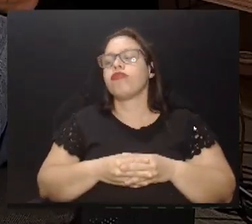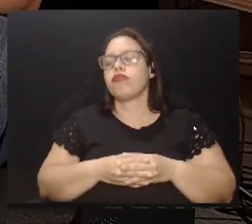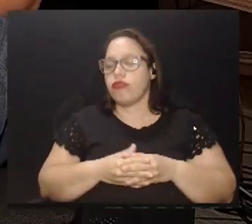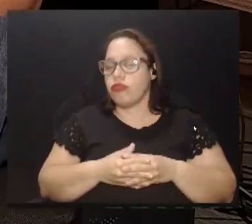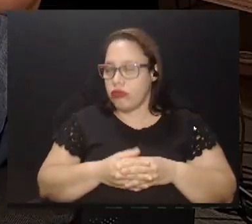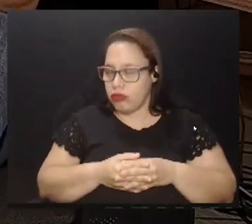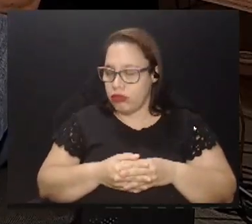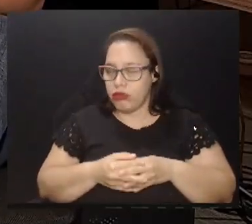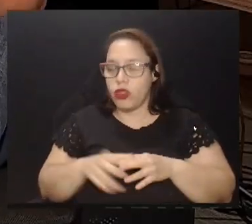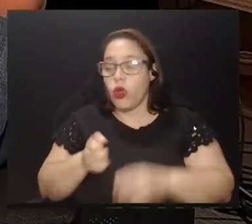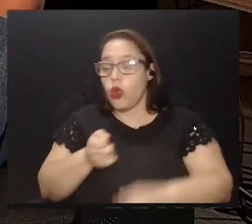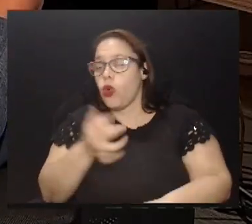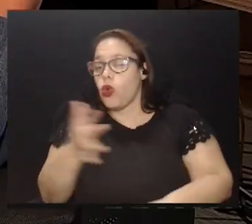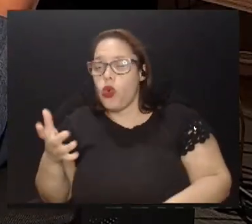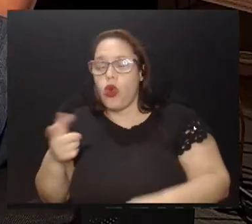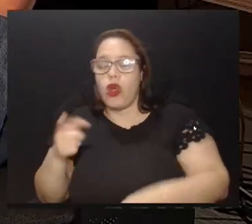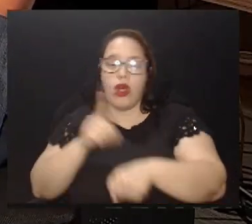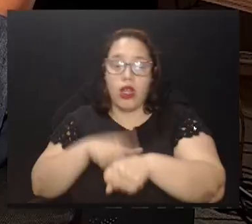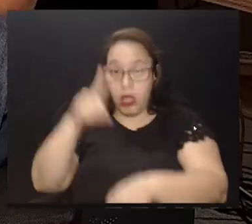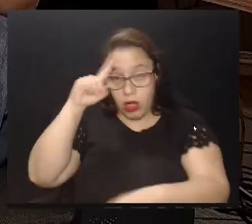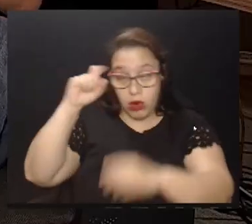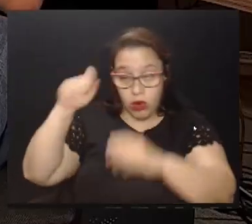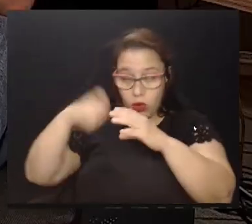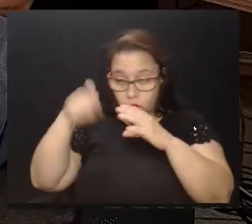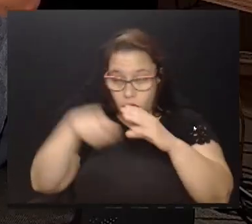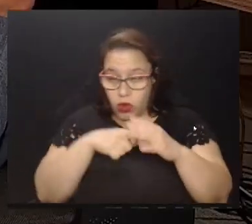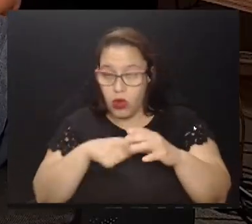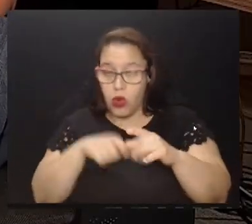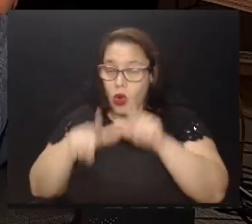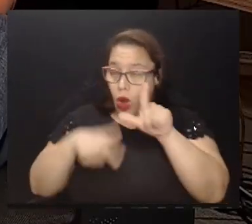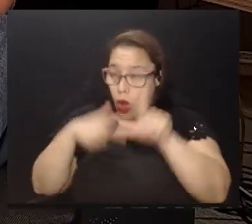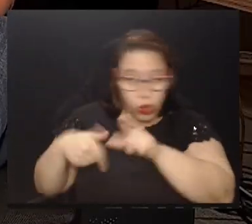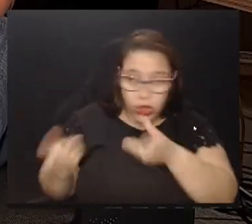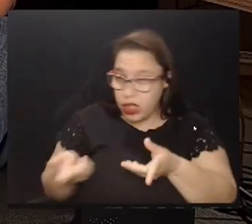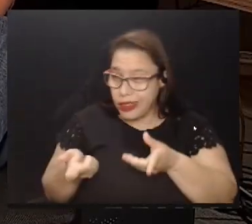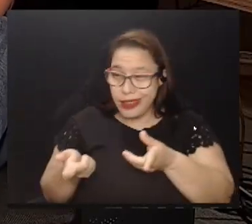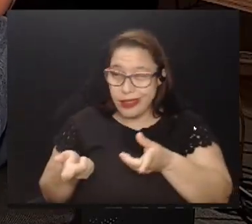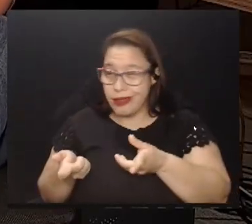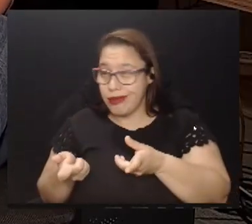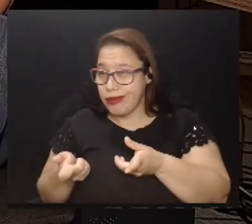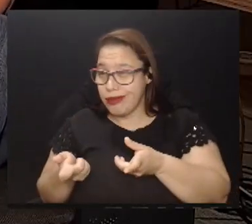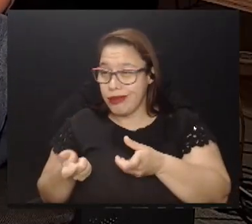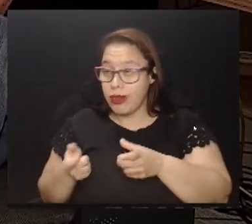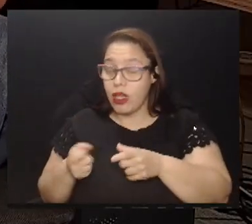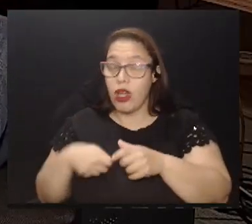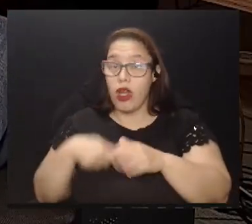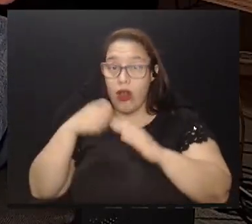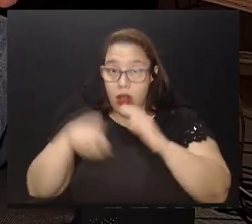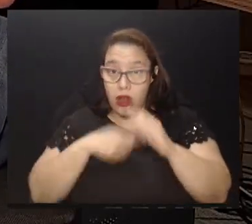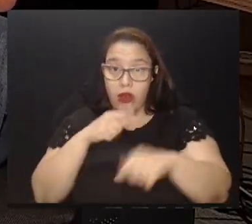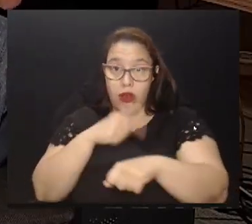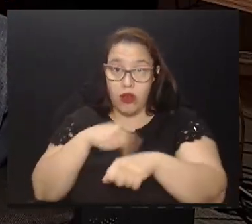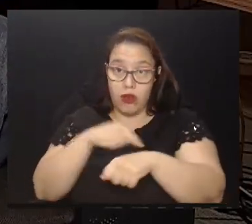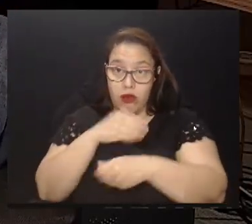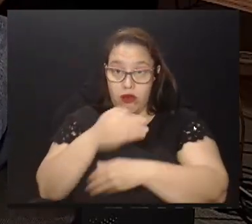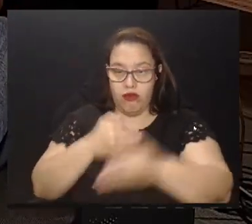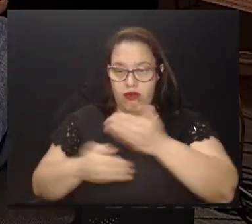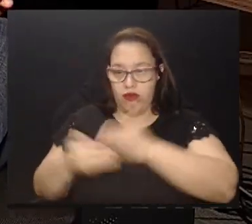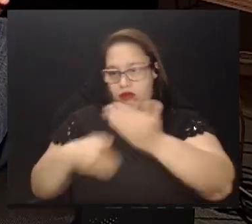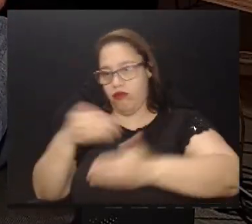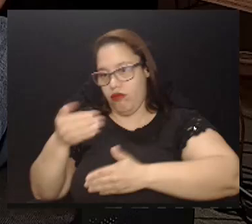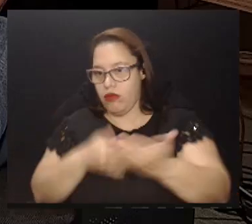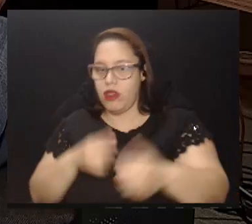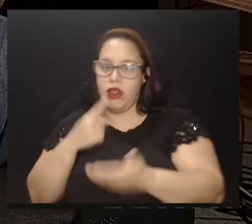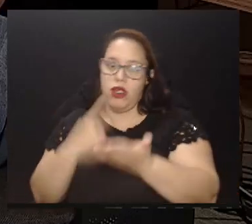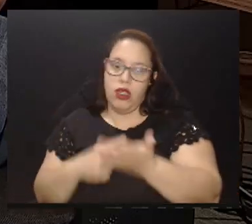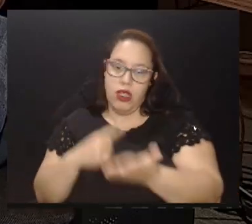que dia filma o quê, com que logística. A gente filma muito fora de ordem também, né? Porque aí depende de agenda de atores, de agenda da